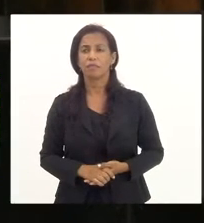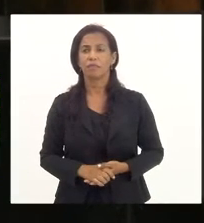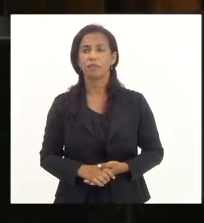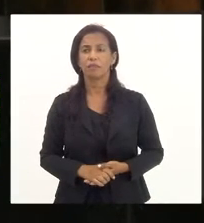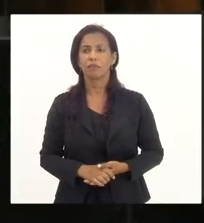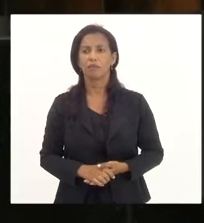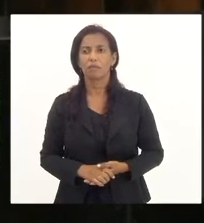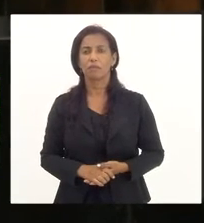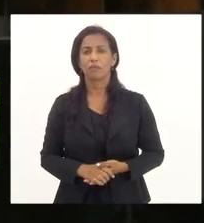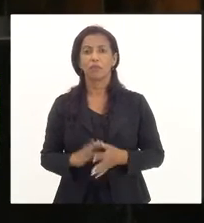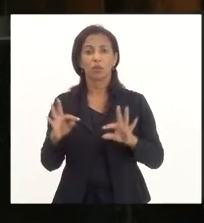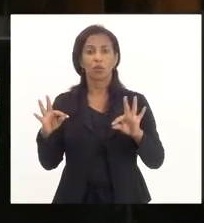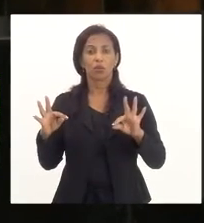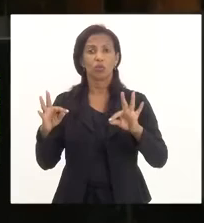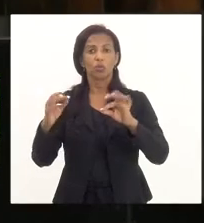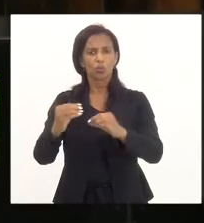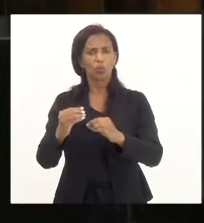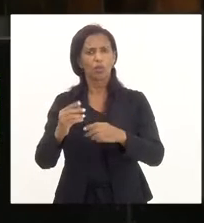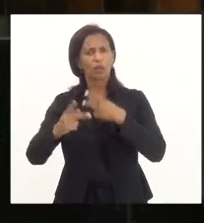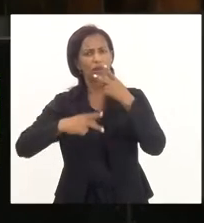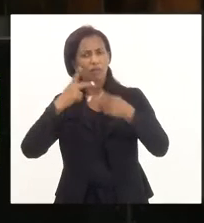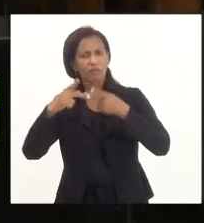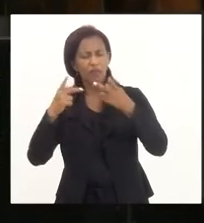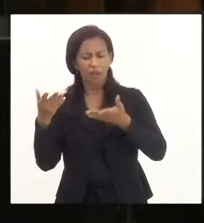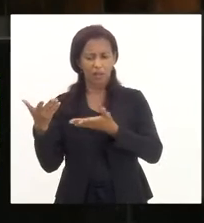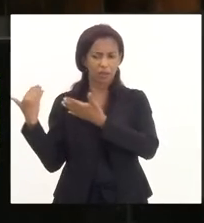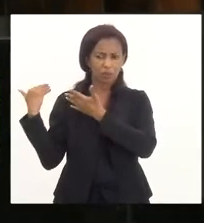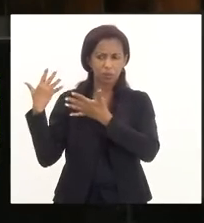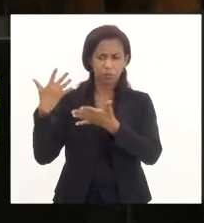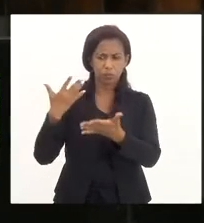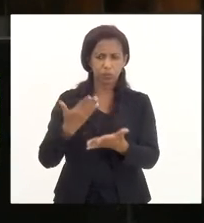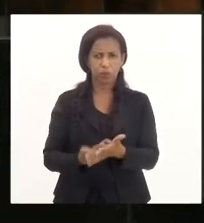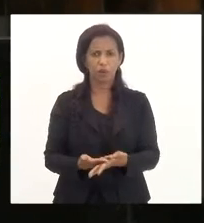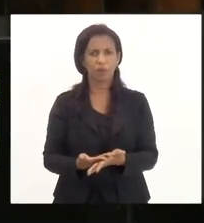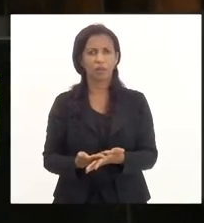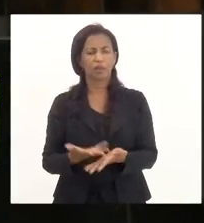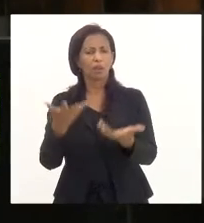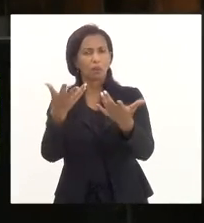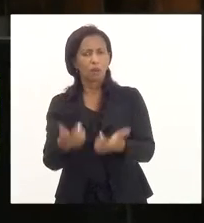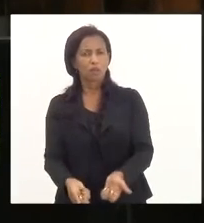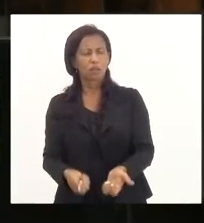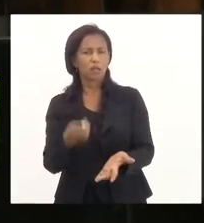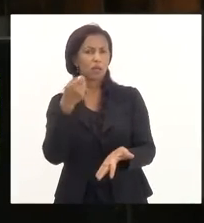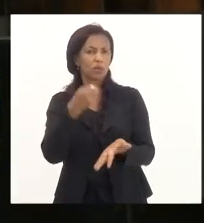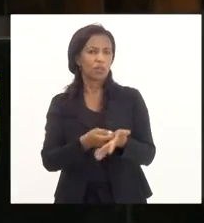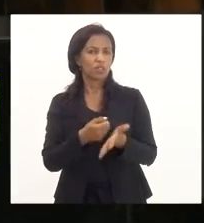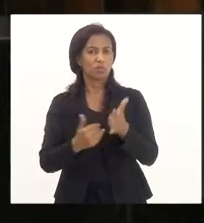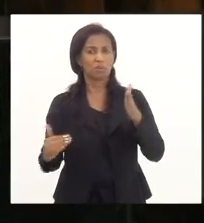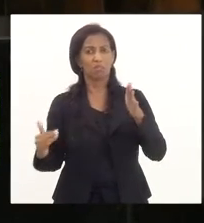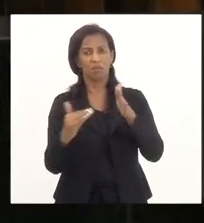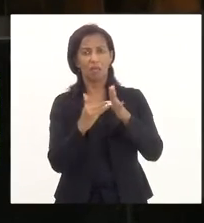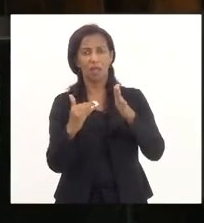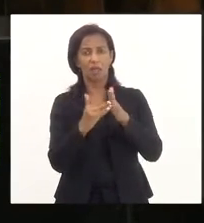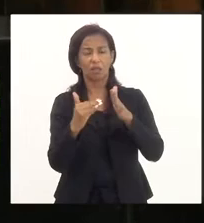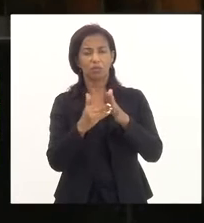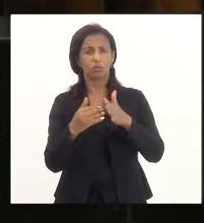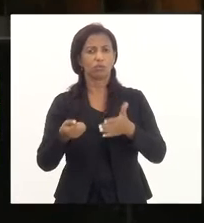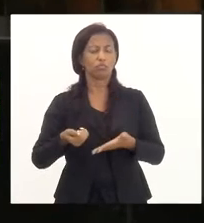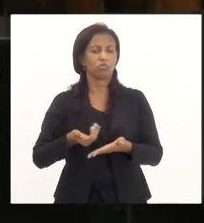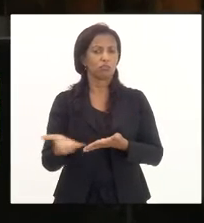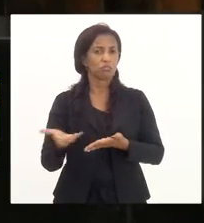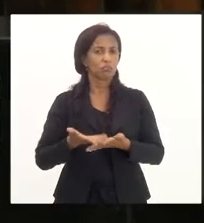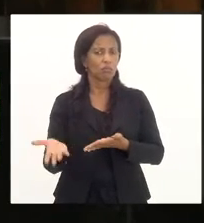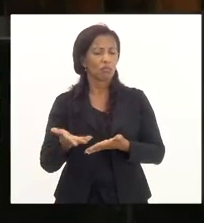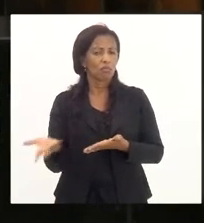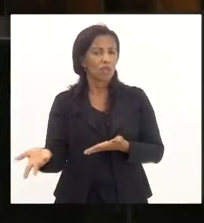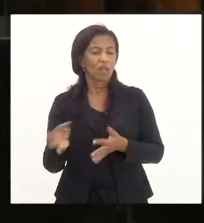é tudo aqui toda narrativa colocada que estamos aderindo a um regime o teto de gasto tudo são